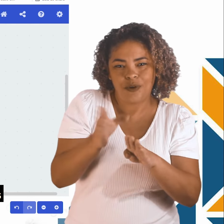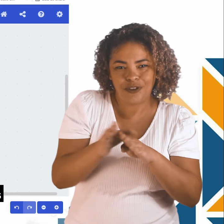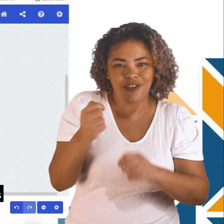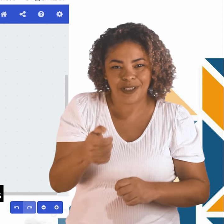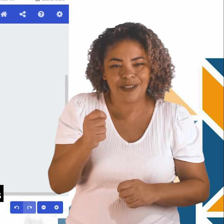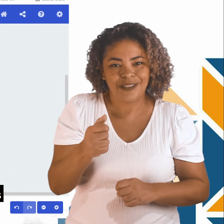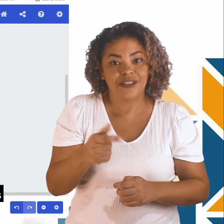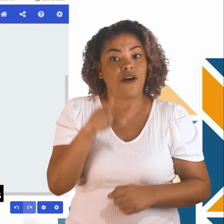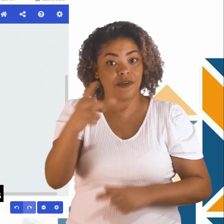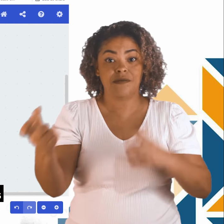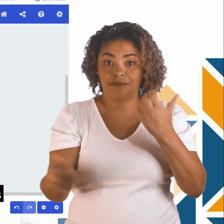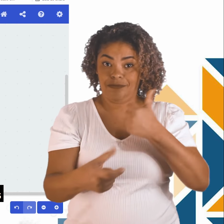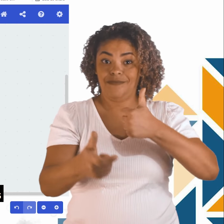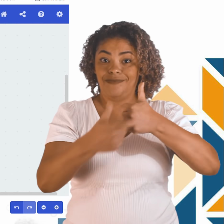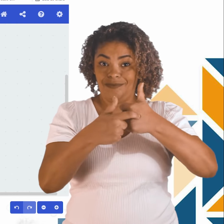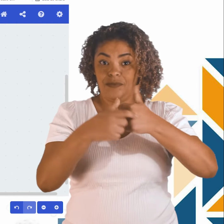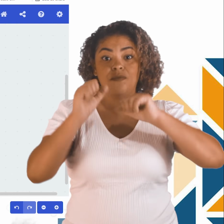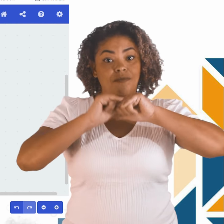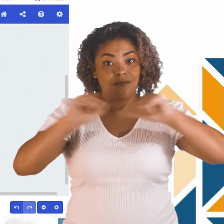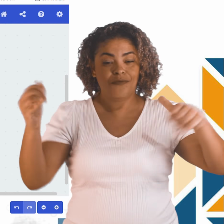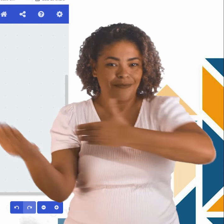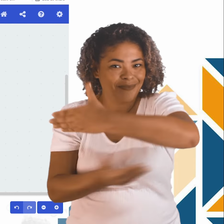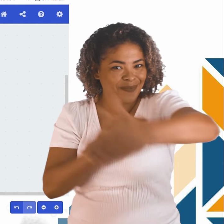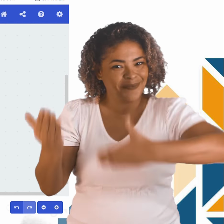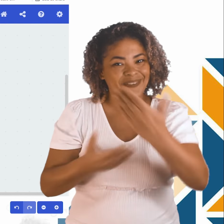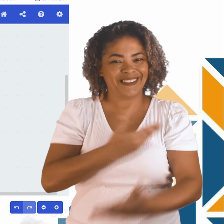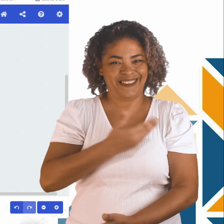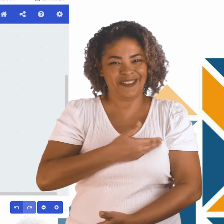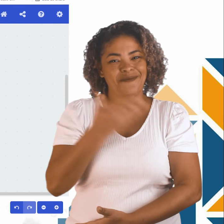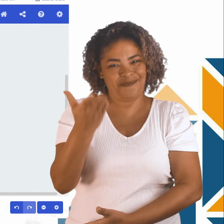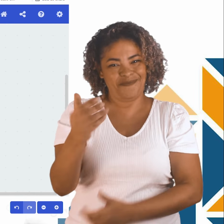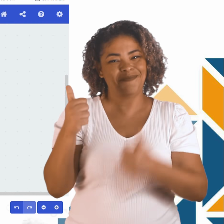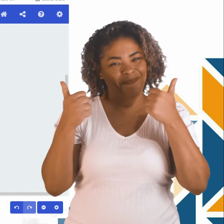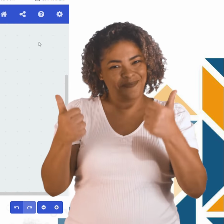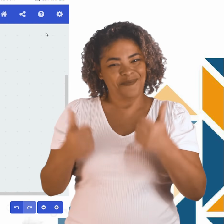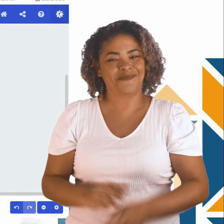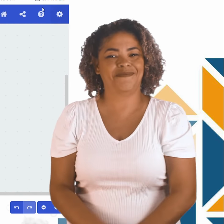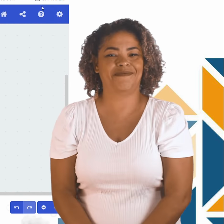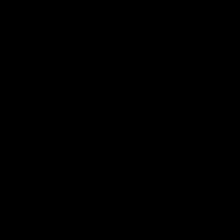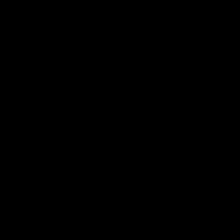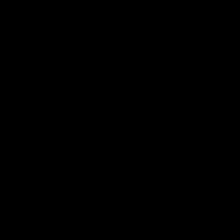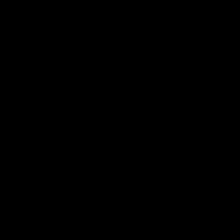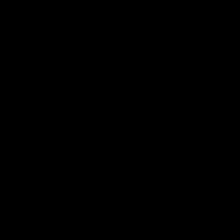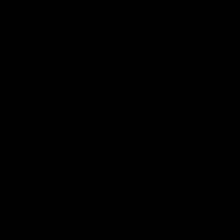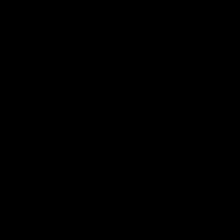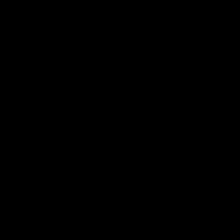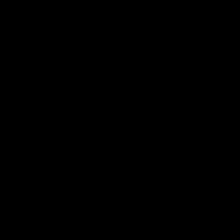dando dicas de outras programações. Não deixem de curtir e compartilhar com seus colegas.